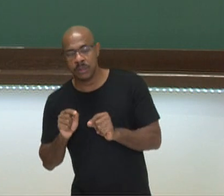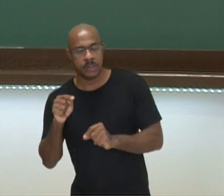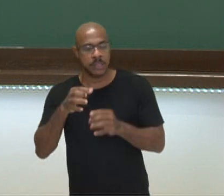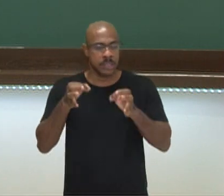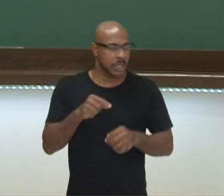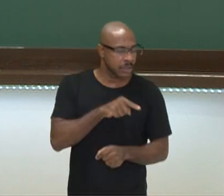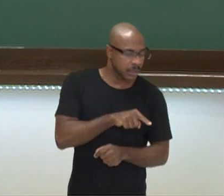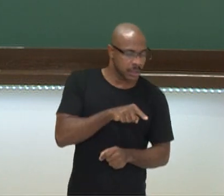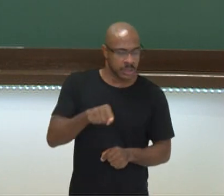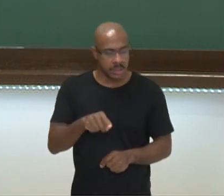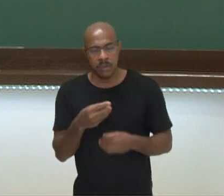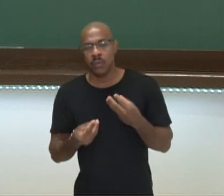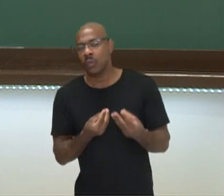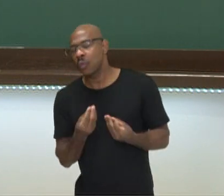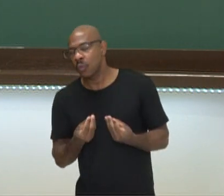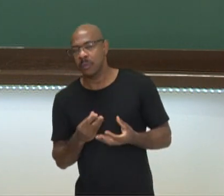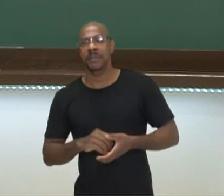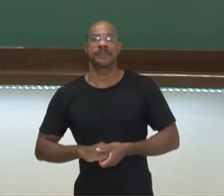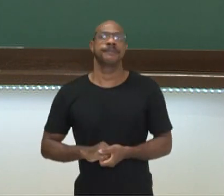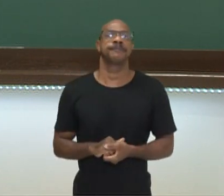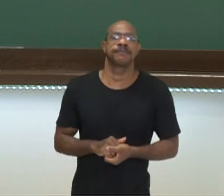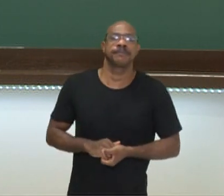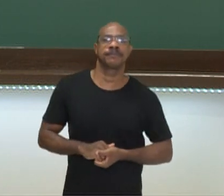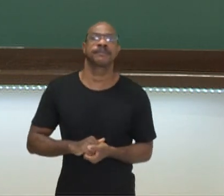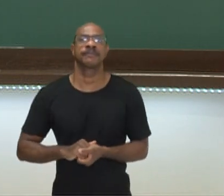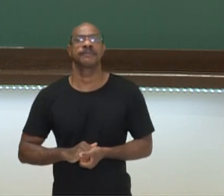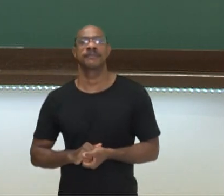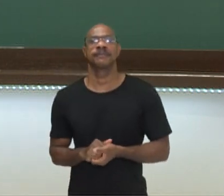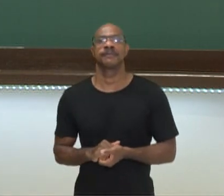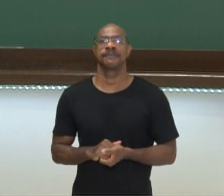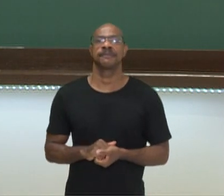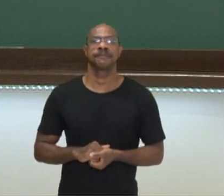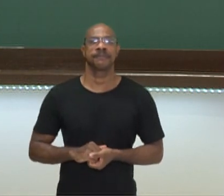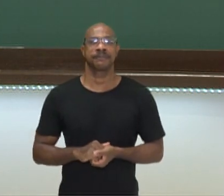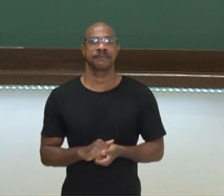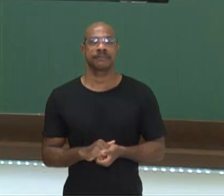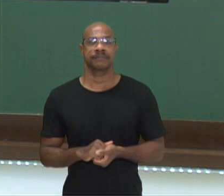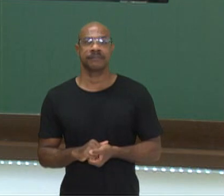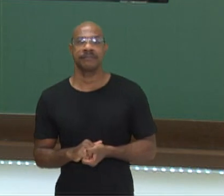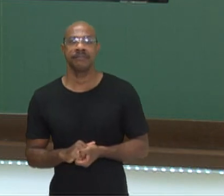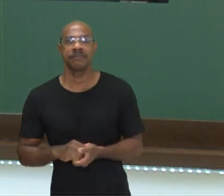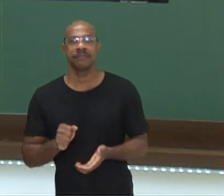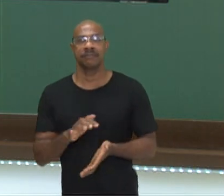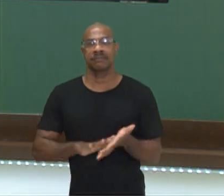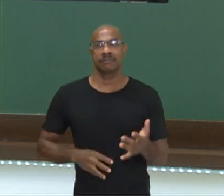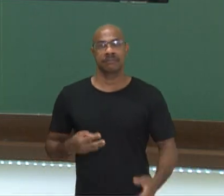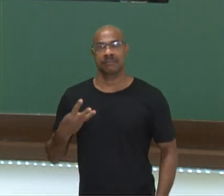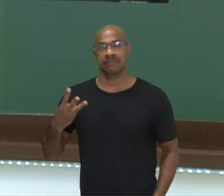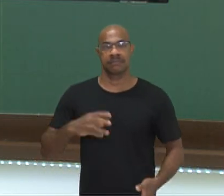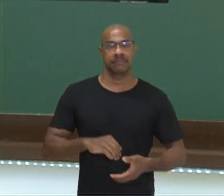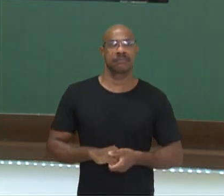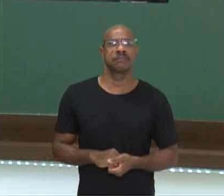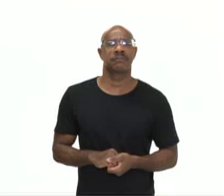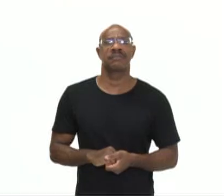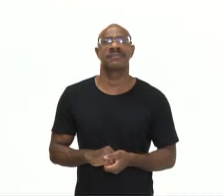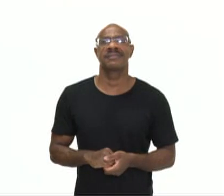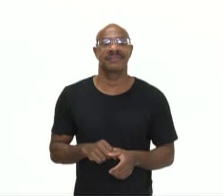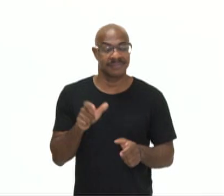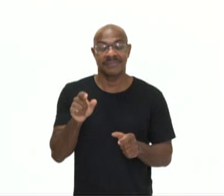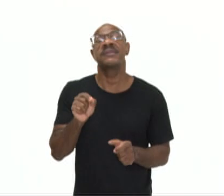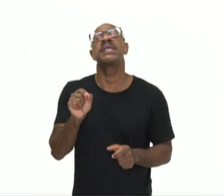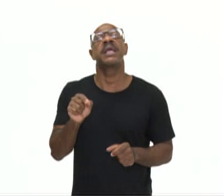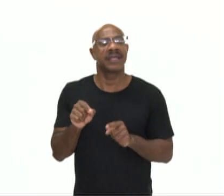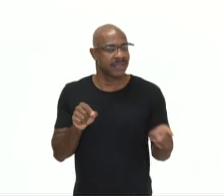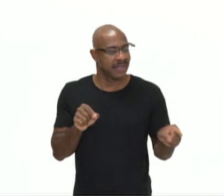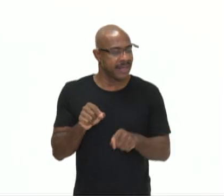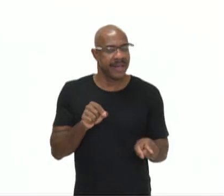ou uma ou outra ideia, concepção sobre esse tema. Atividade 3. Quem você acha que argumentou